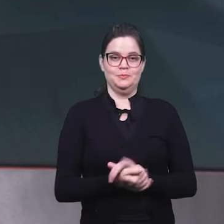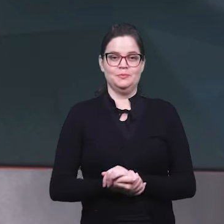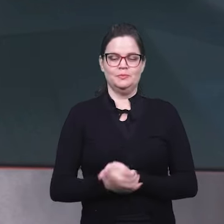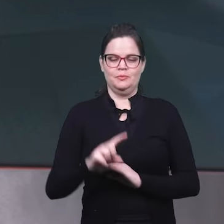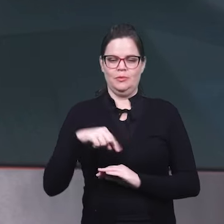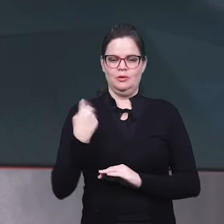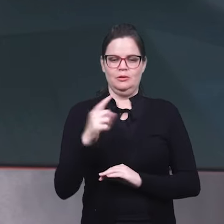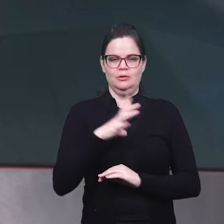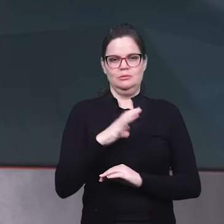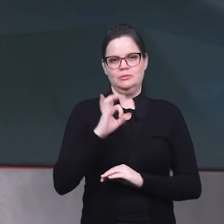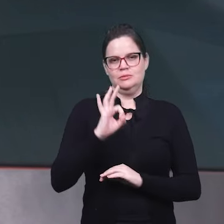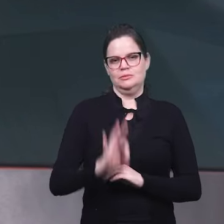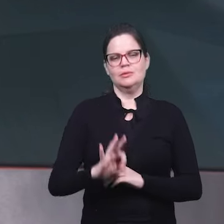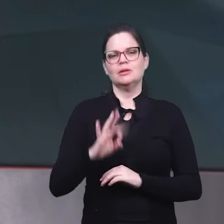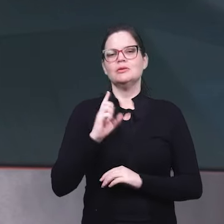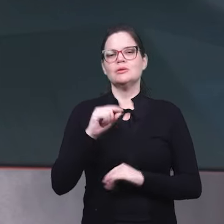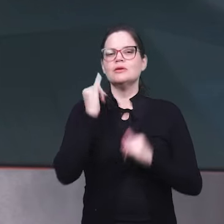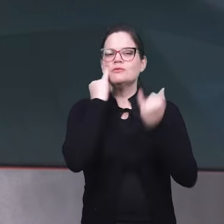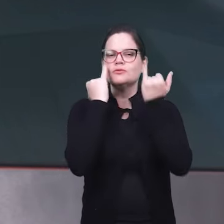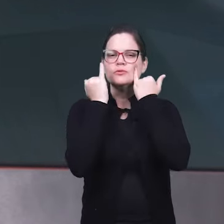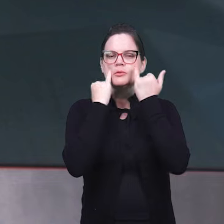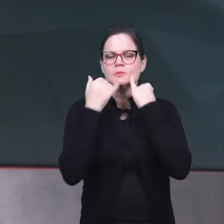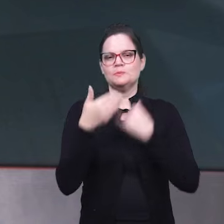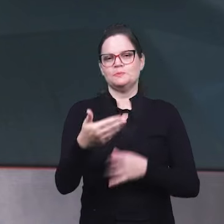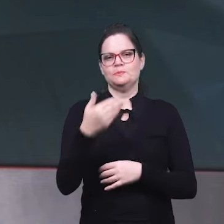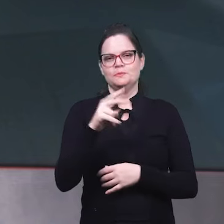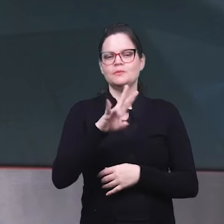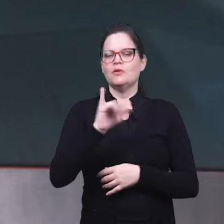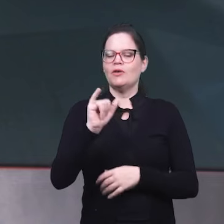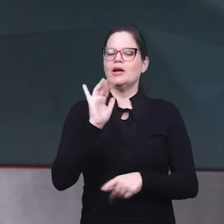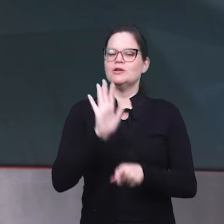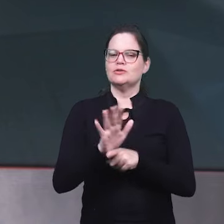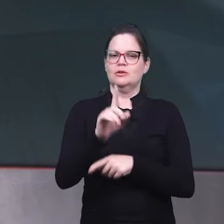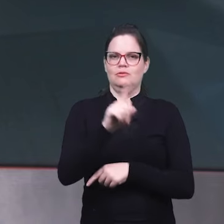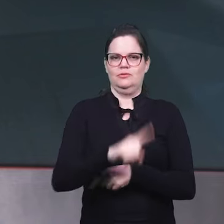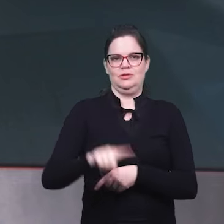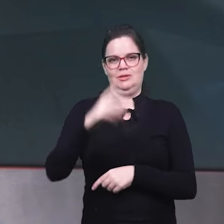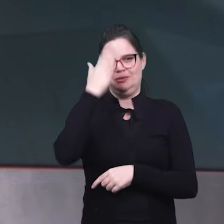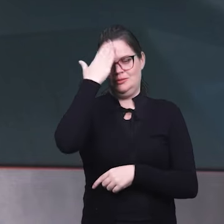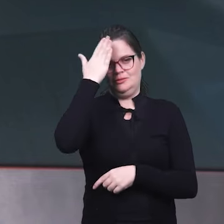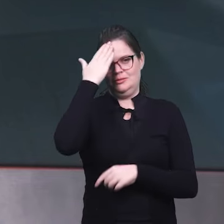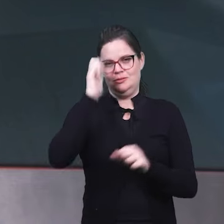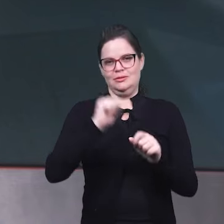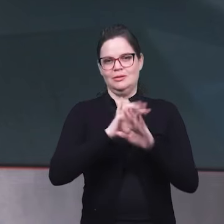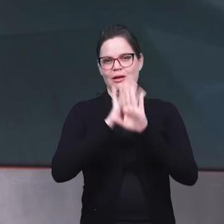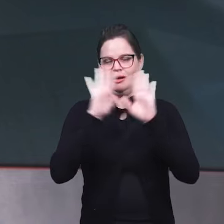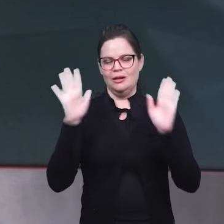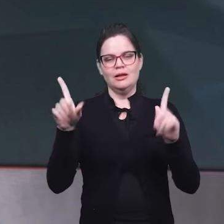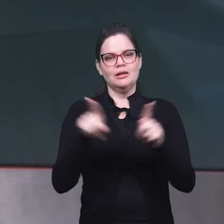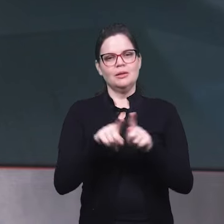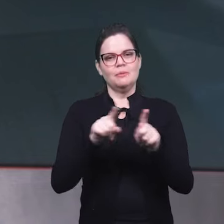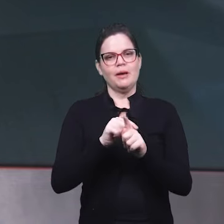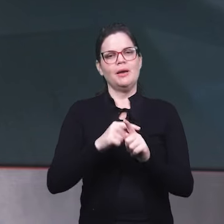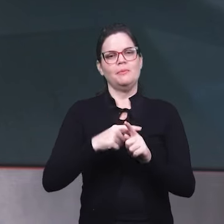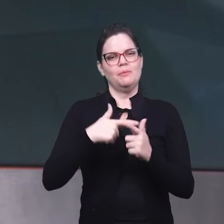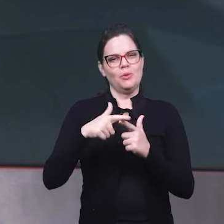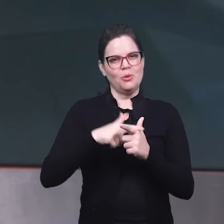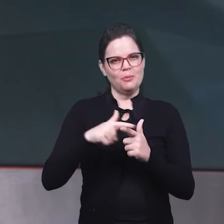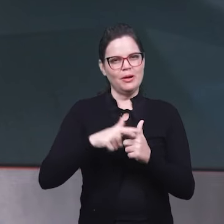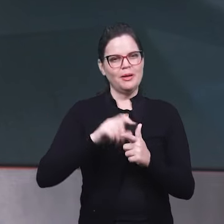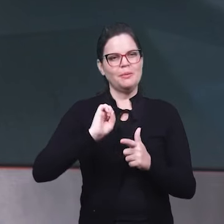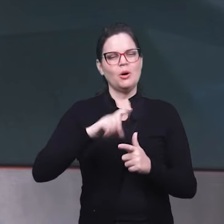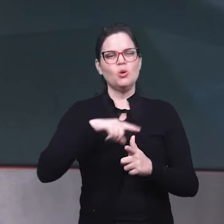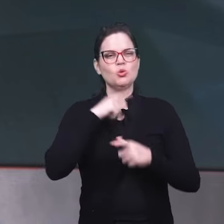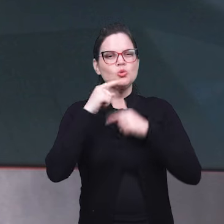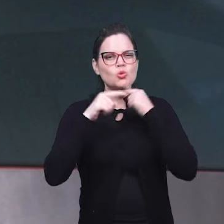estando certo de que essas informações vai te ajudar a resolver questões que às vezes